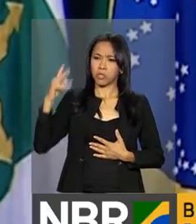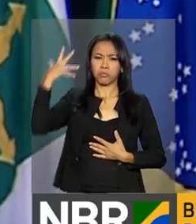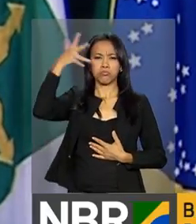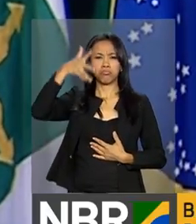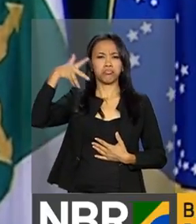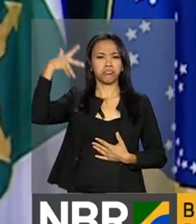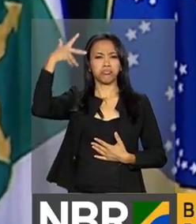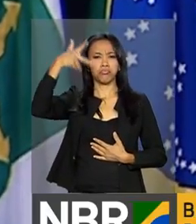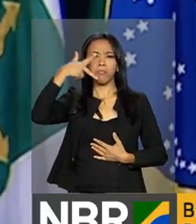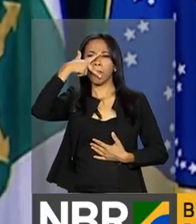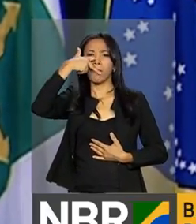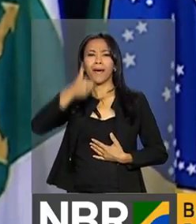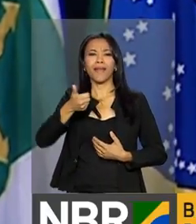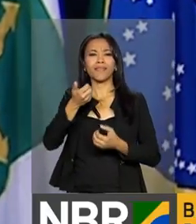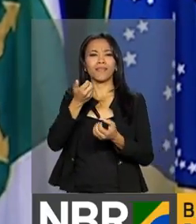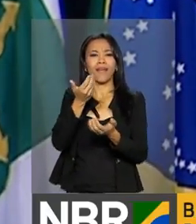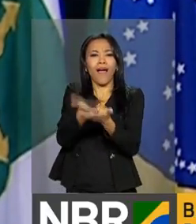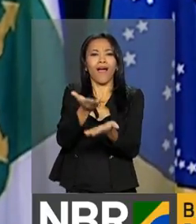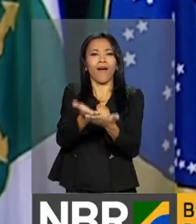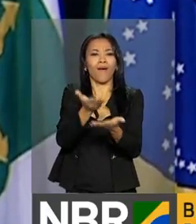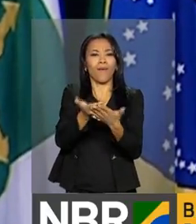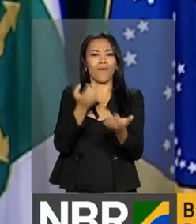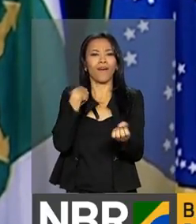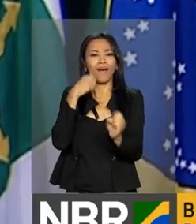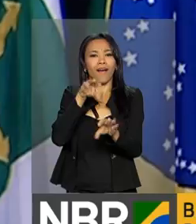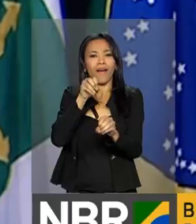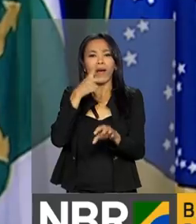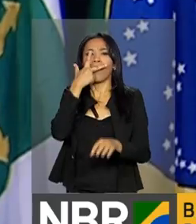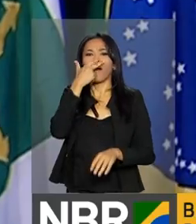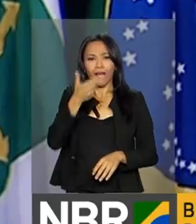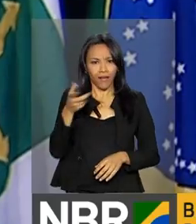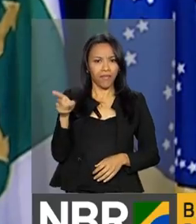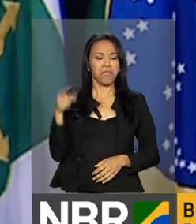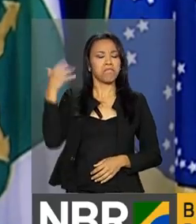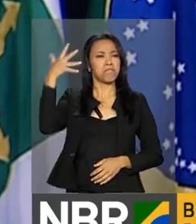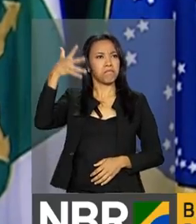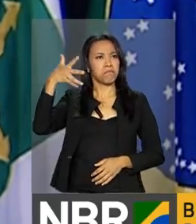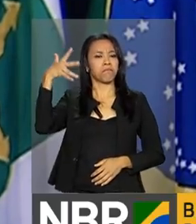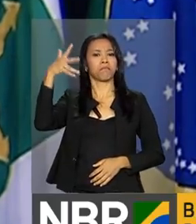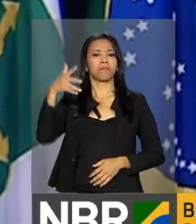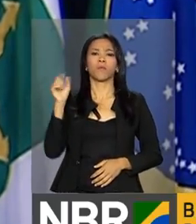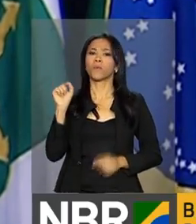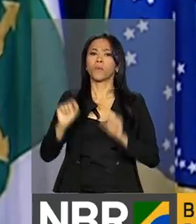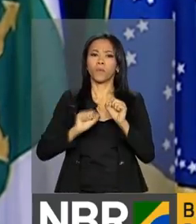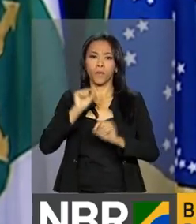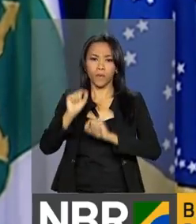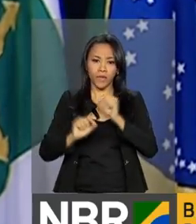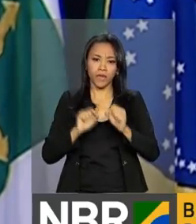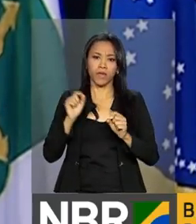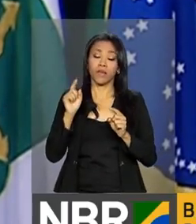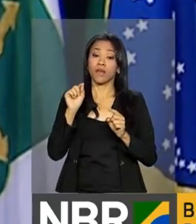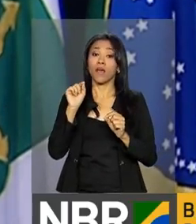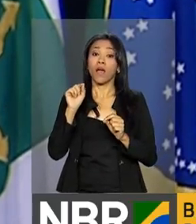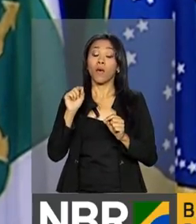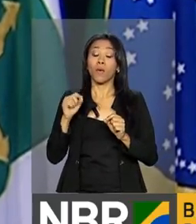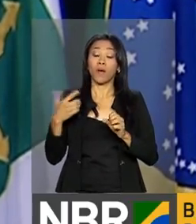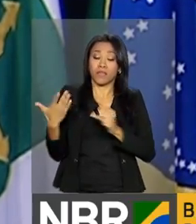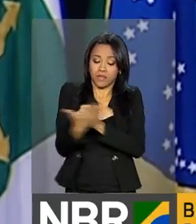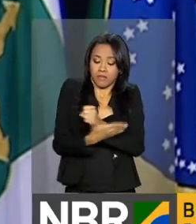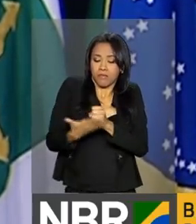aula no seu discurso uma aula referente aos grandes princípios